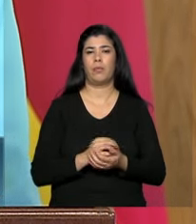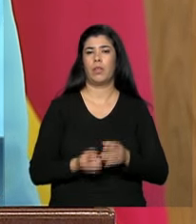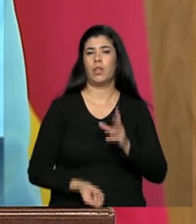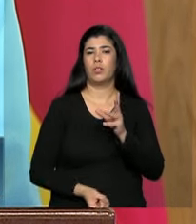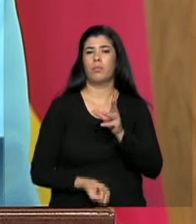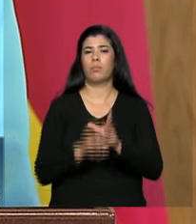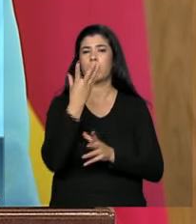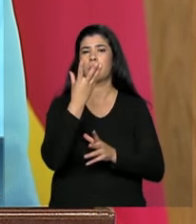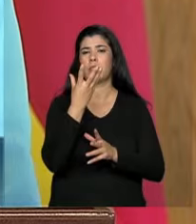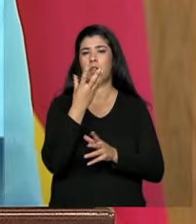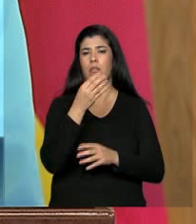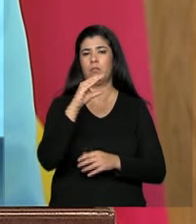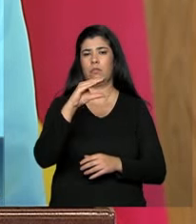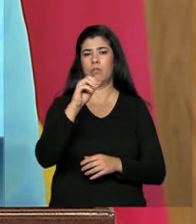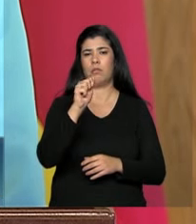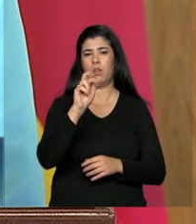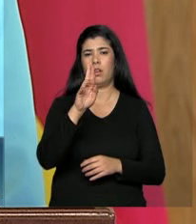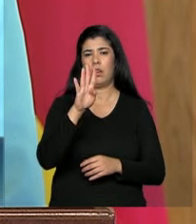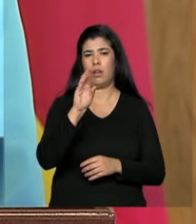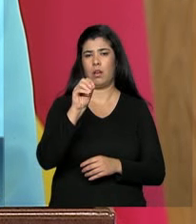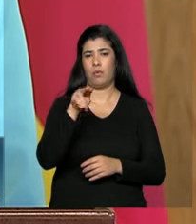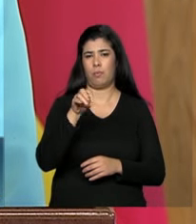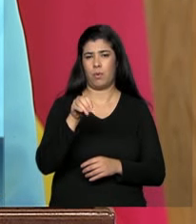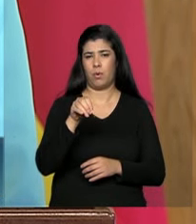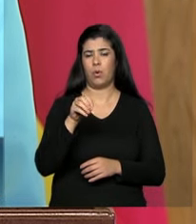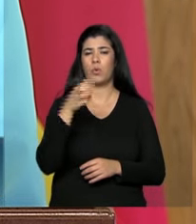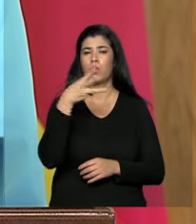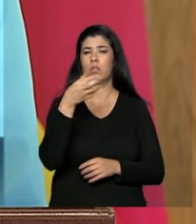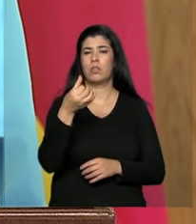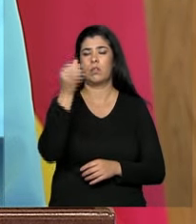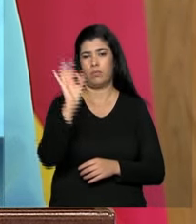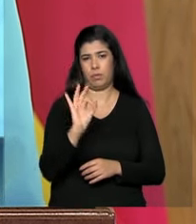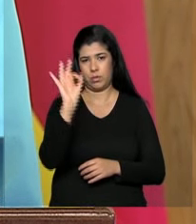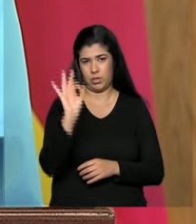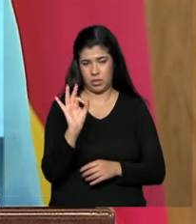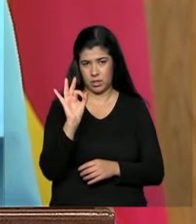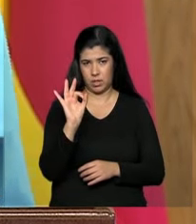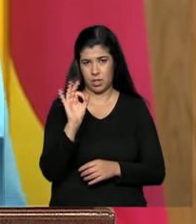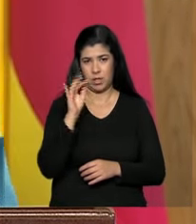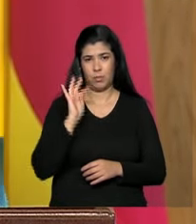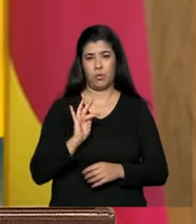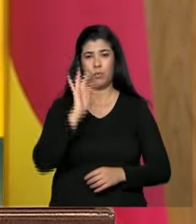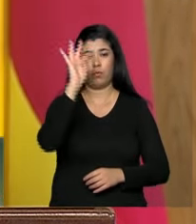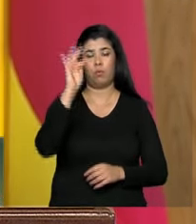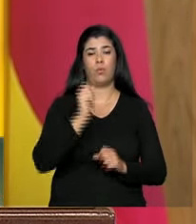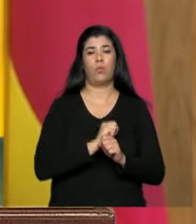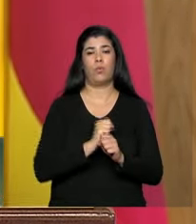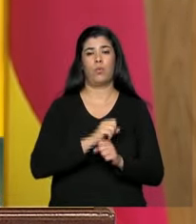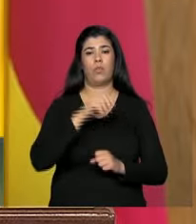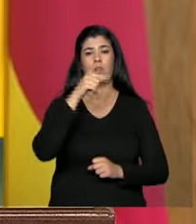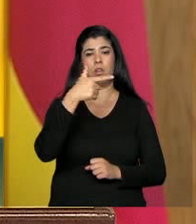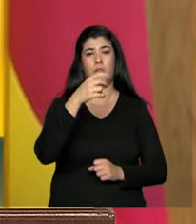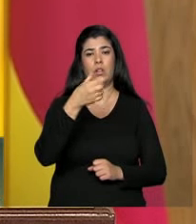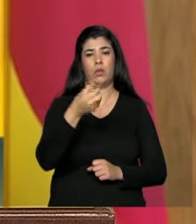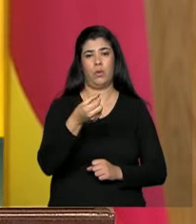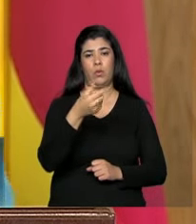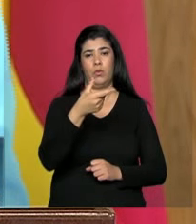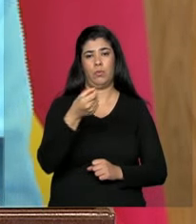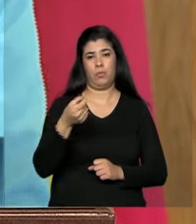de emissão de no mínimo 36% no horizonte de 2020,